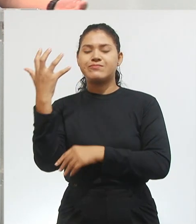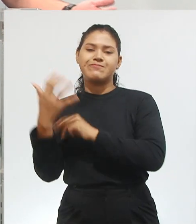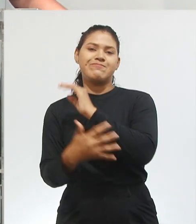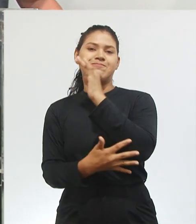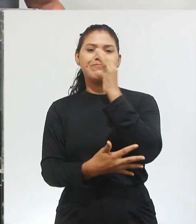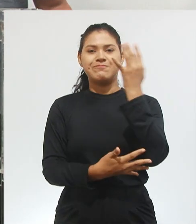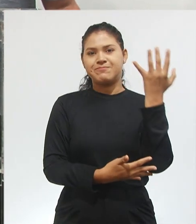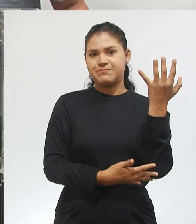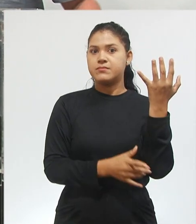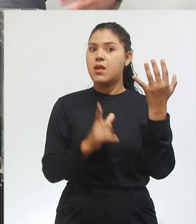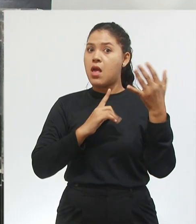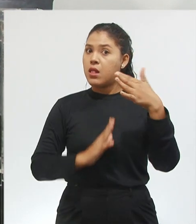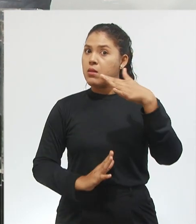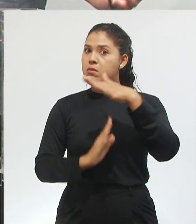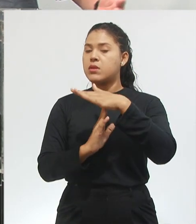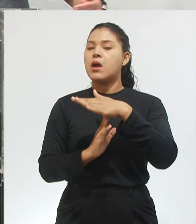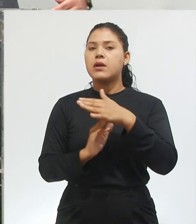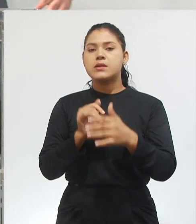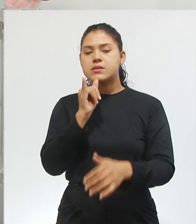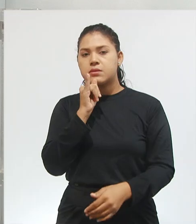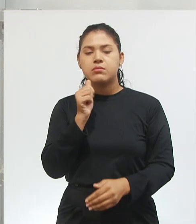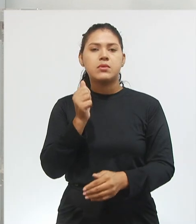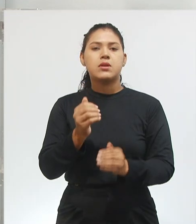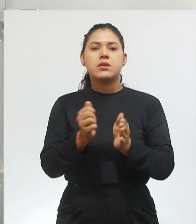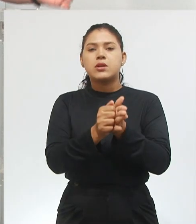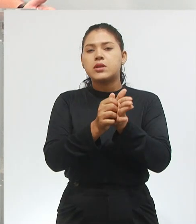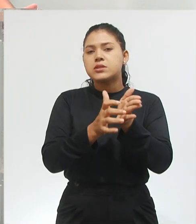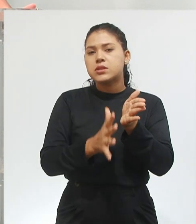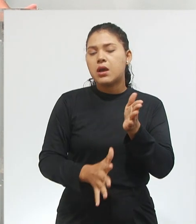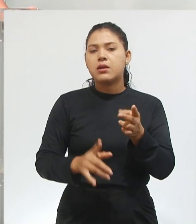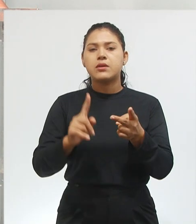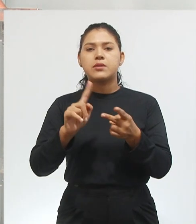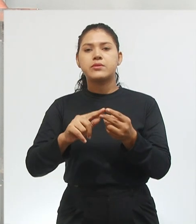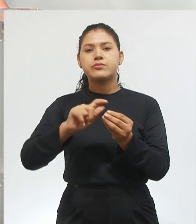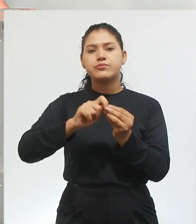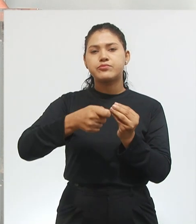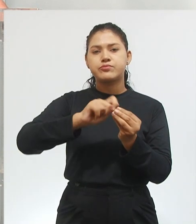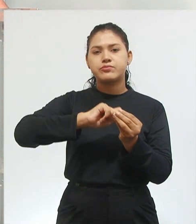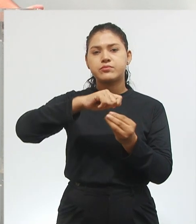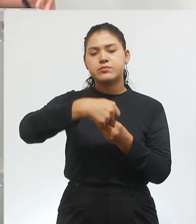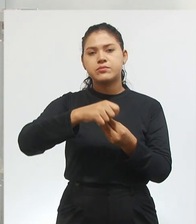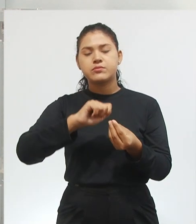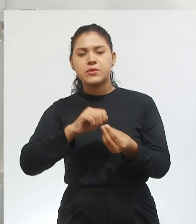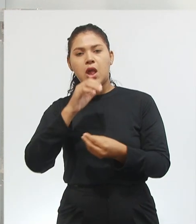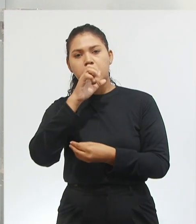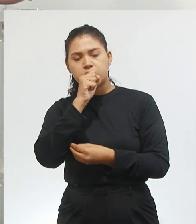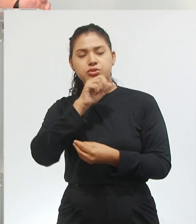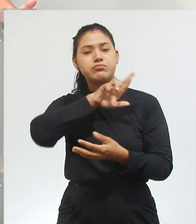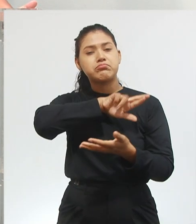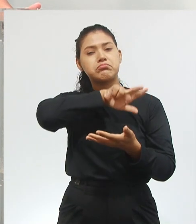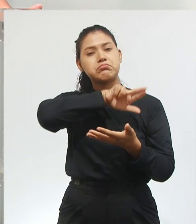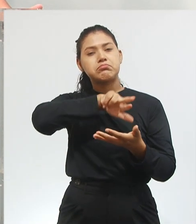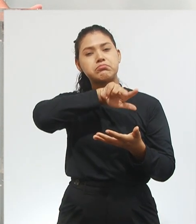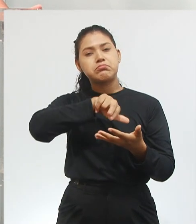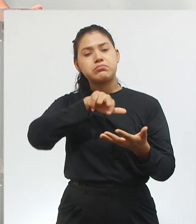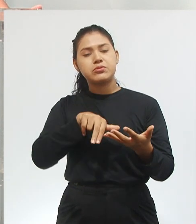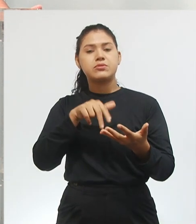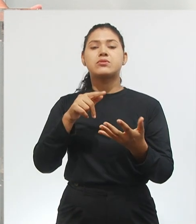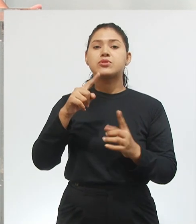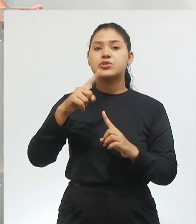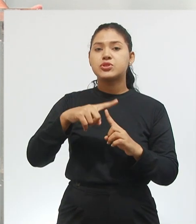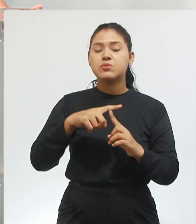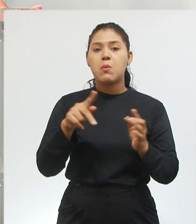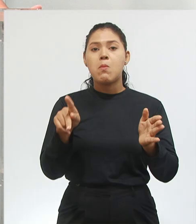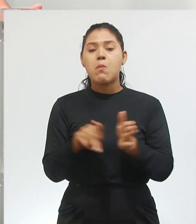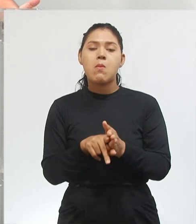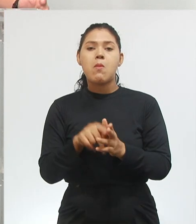falamos que são limitados né como açaí Tucumã entre outros produtos que fazem parte dos principais eh produtos que